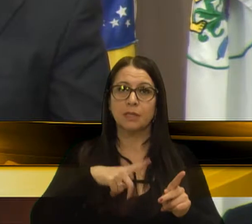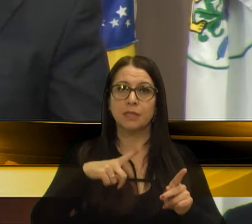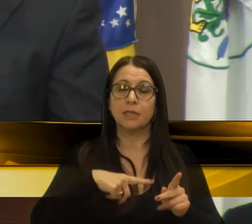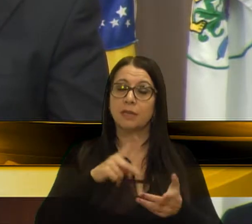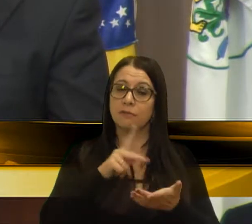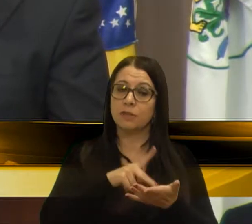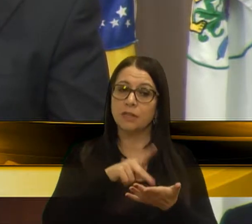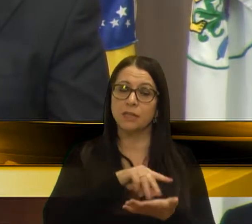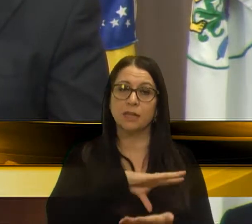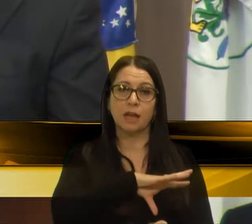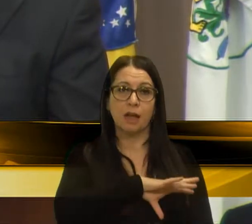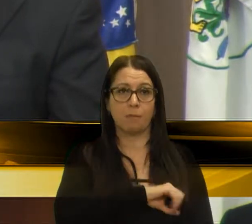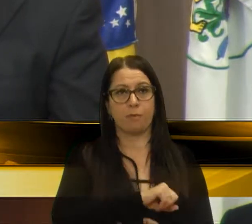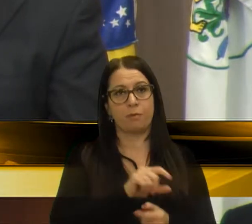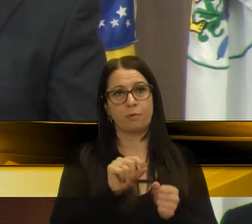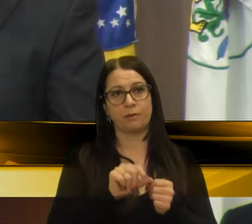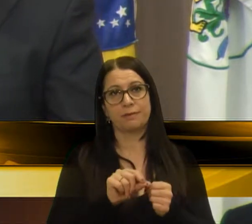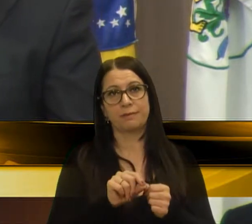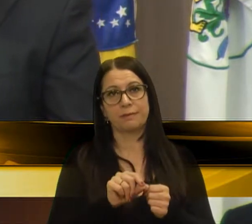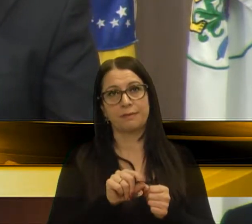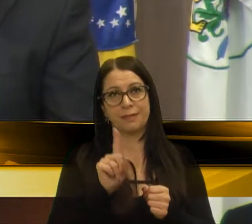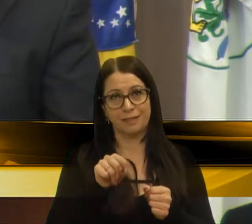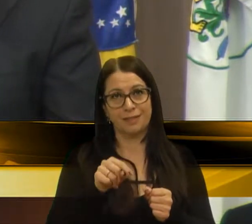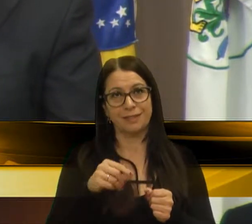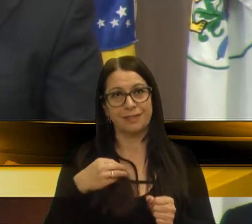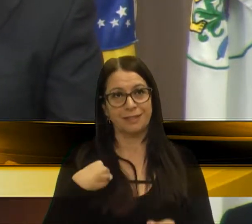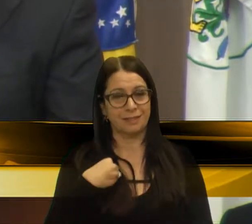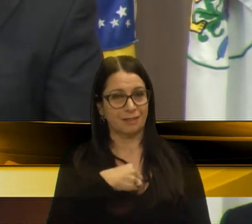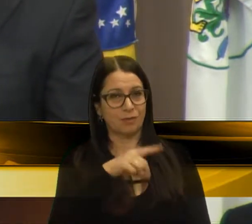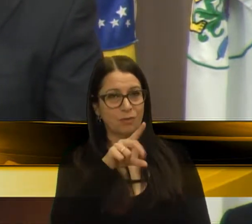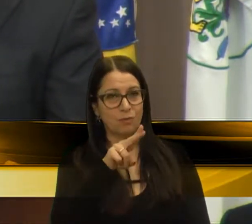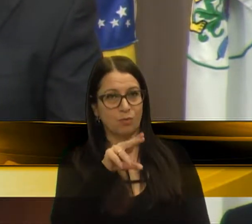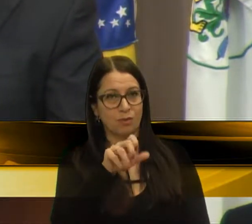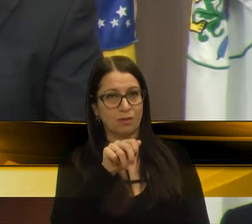verdadeiros amor pelo que fazem. Não é, doutor Luciano?